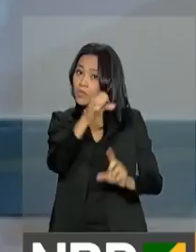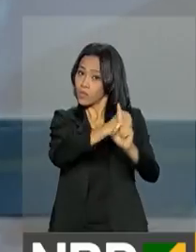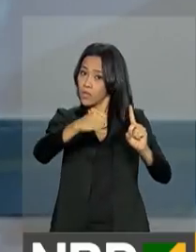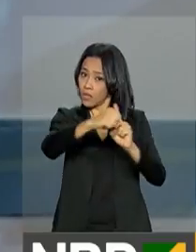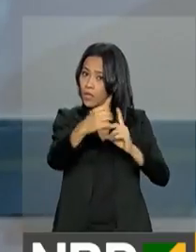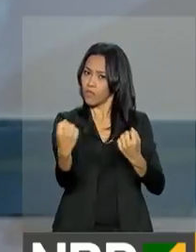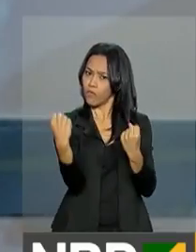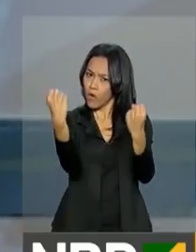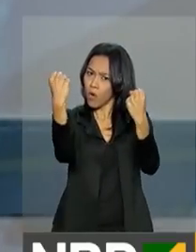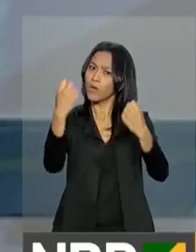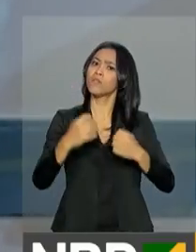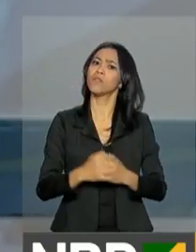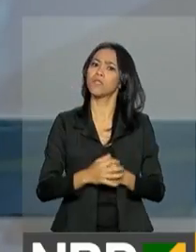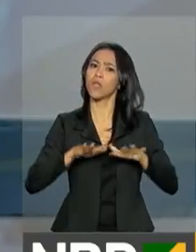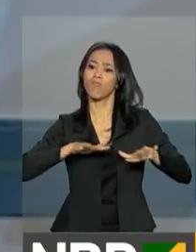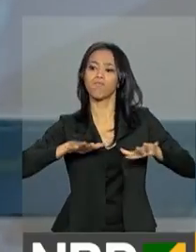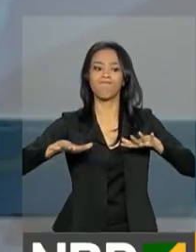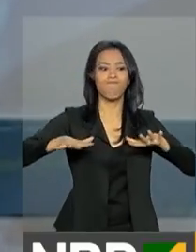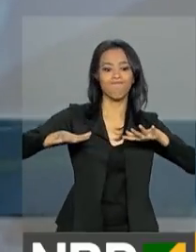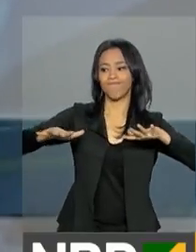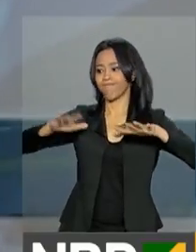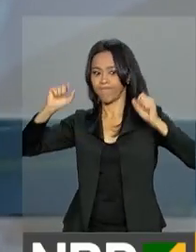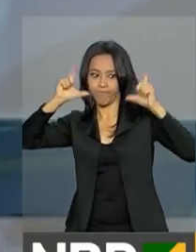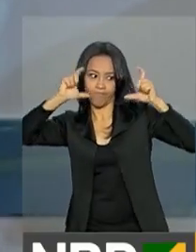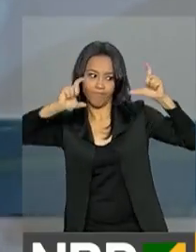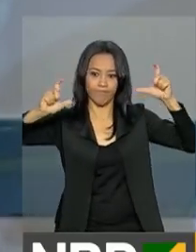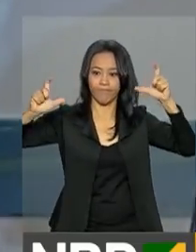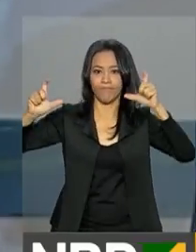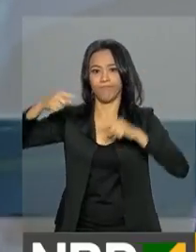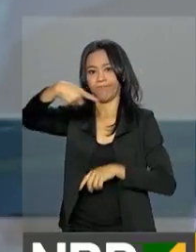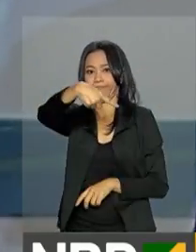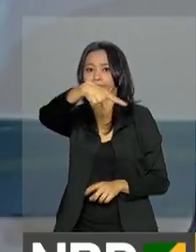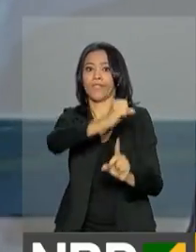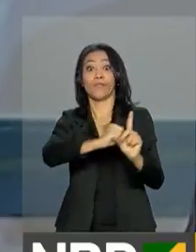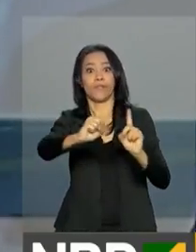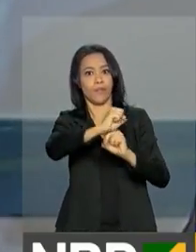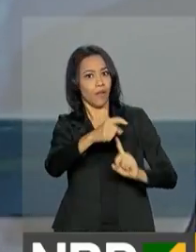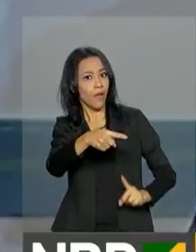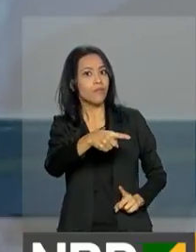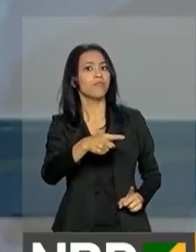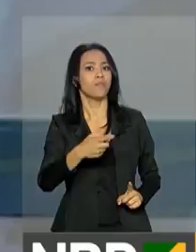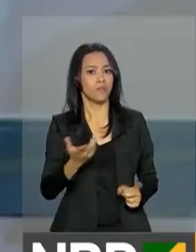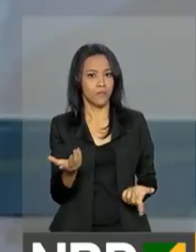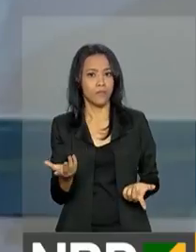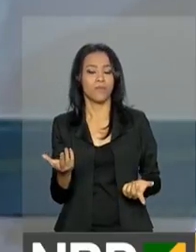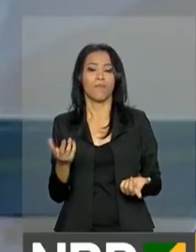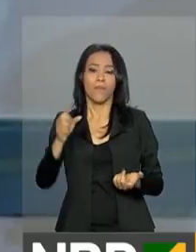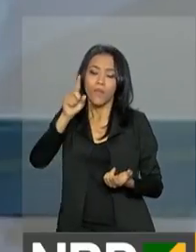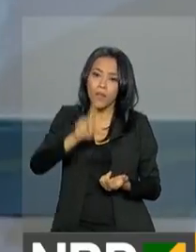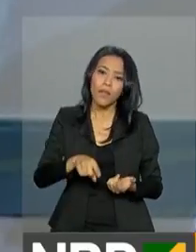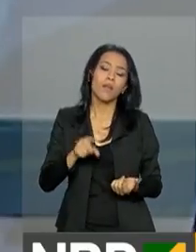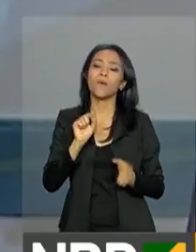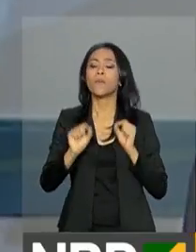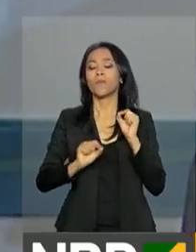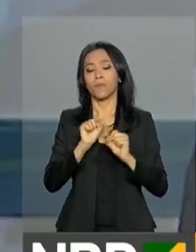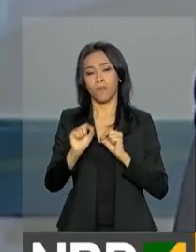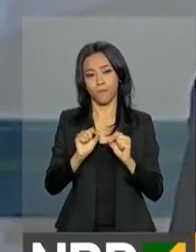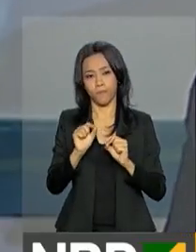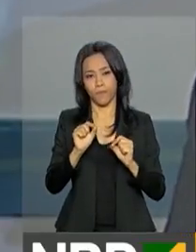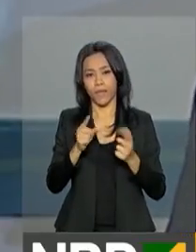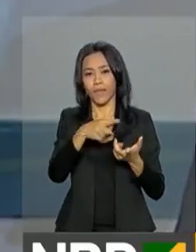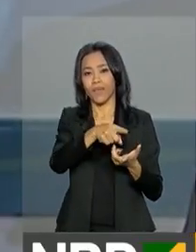fortes e mais dinâmicas. É a circulação, digamos assim, desimpedida